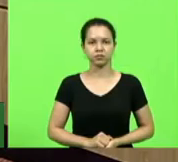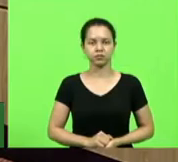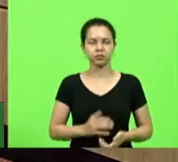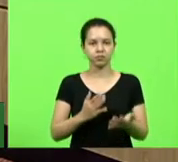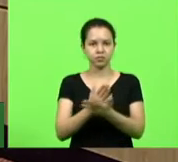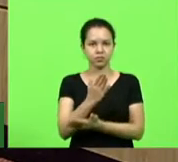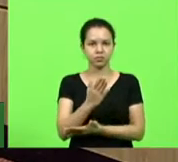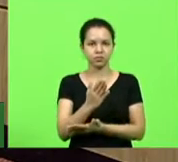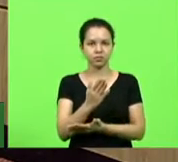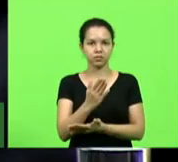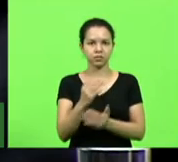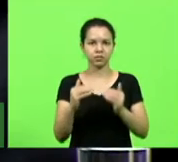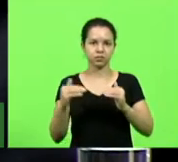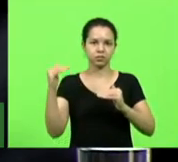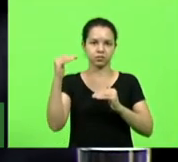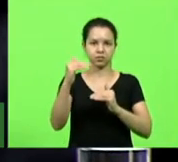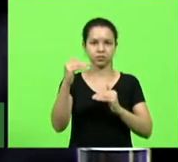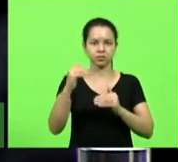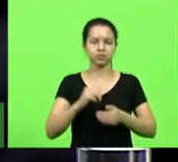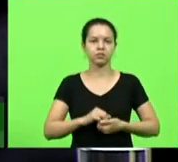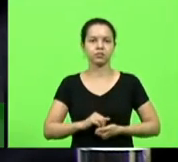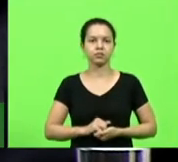Aprovado por maioria.